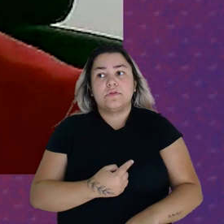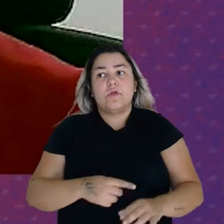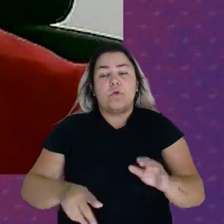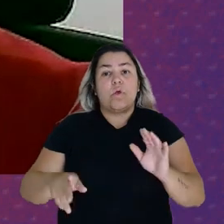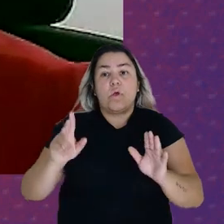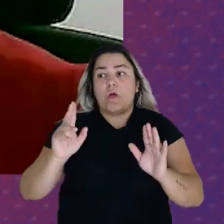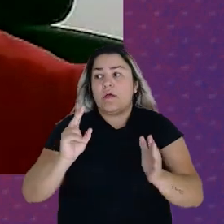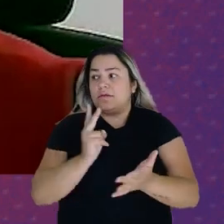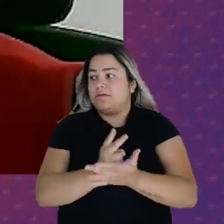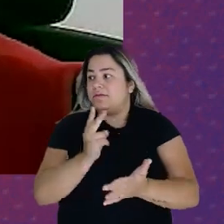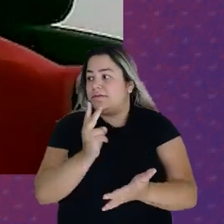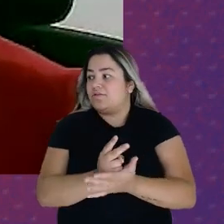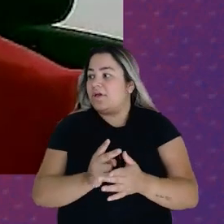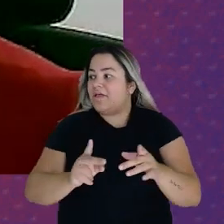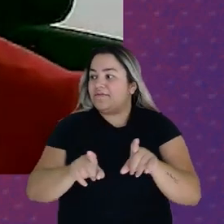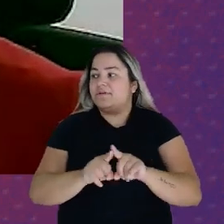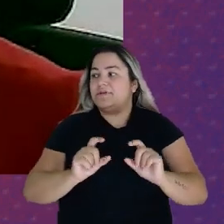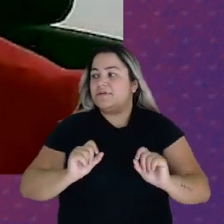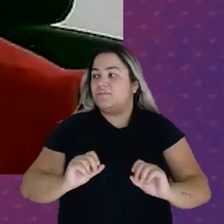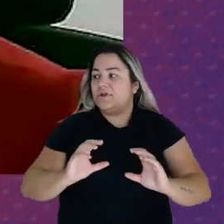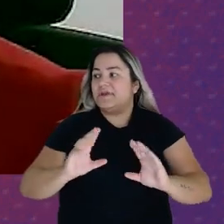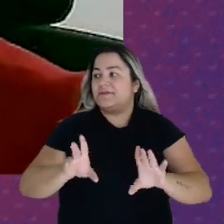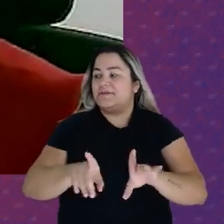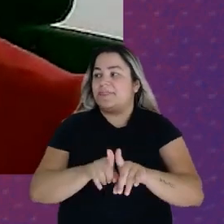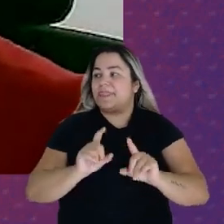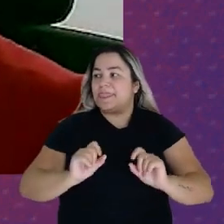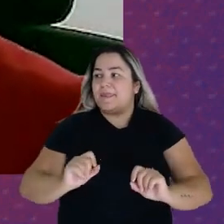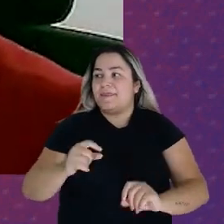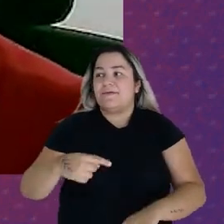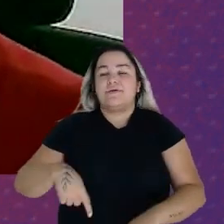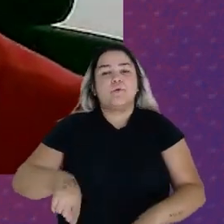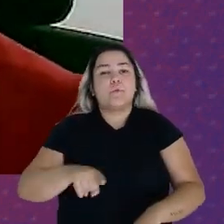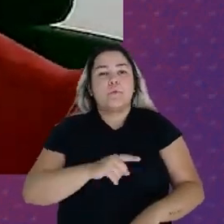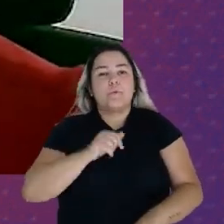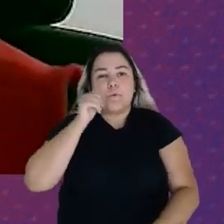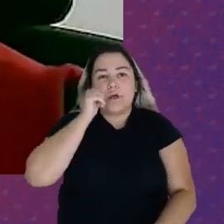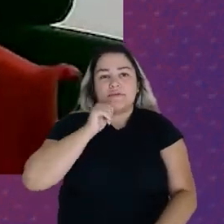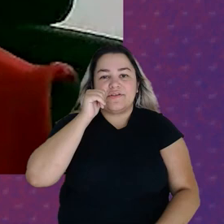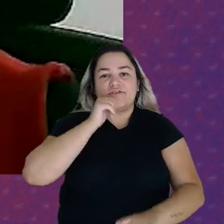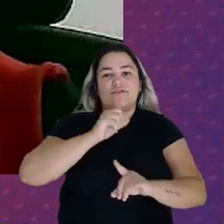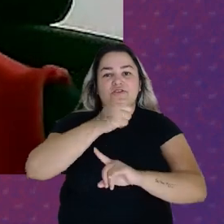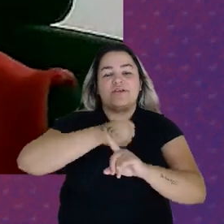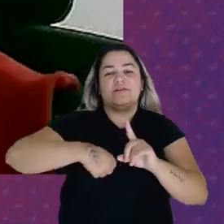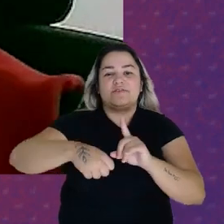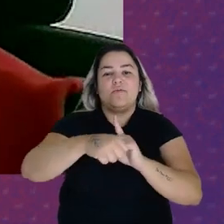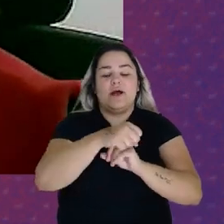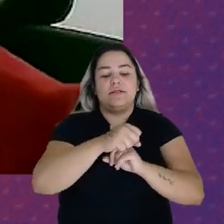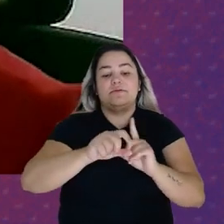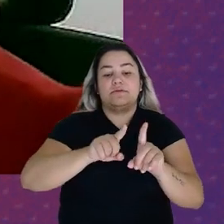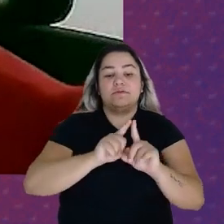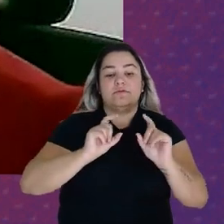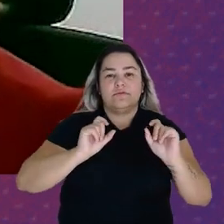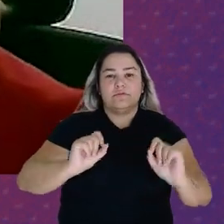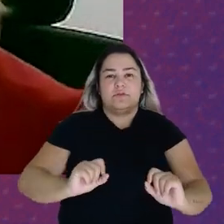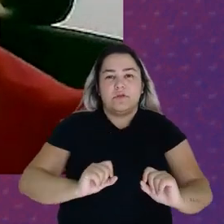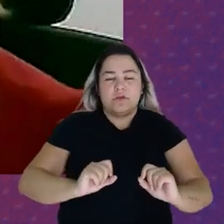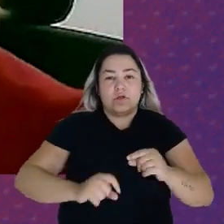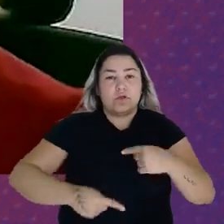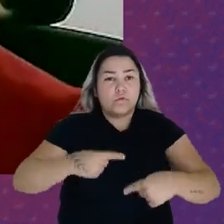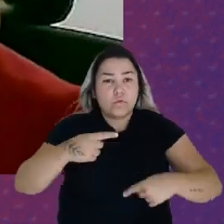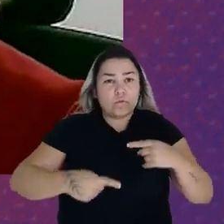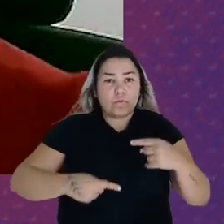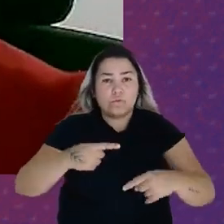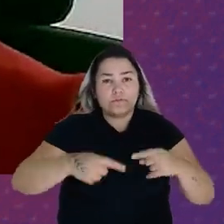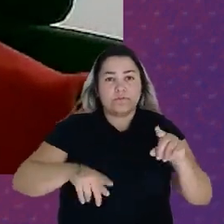comportamento que se espera das mulheres na sociedade, um comportamento muitas vezes